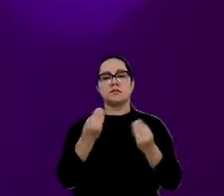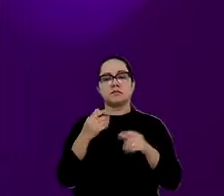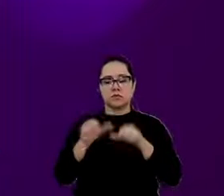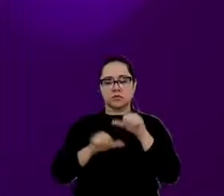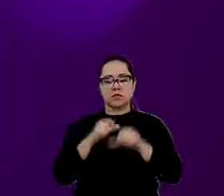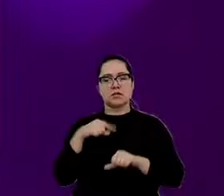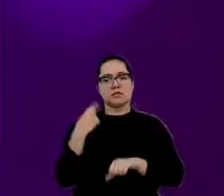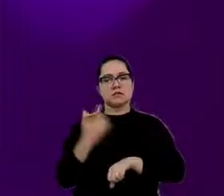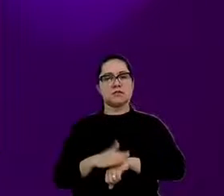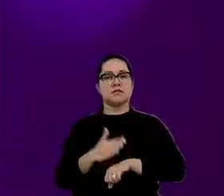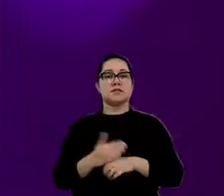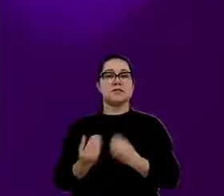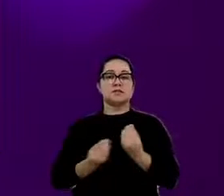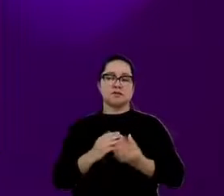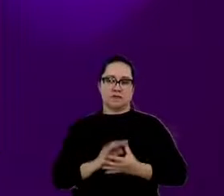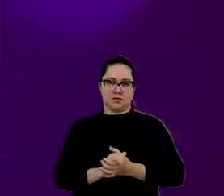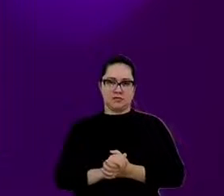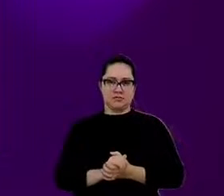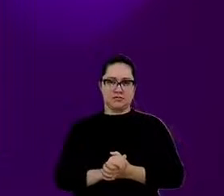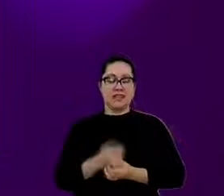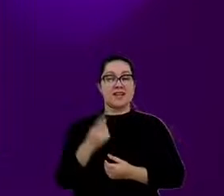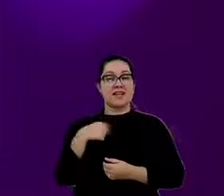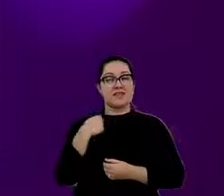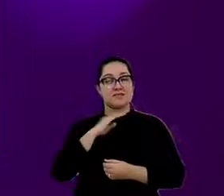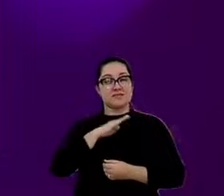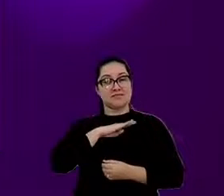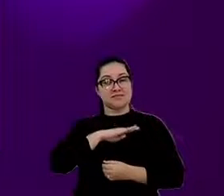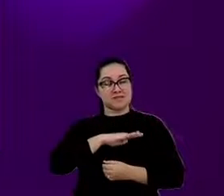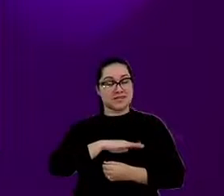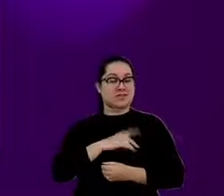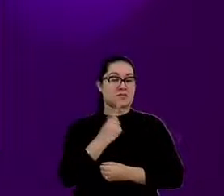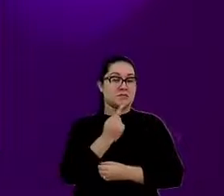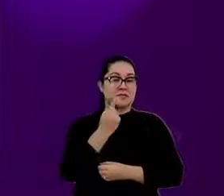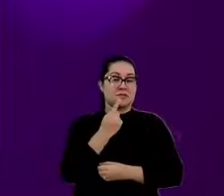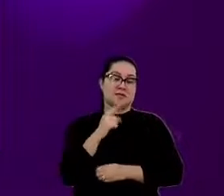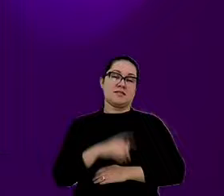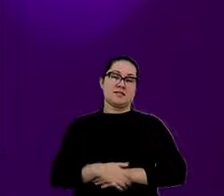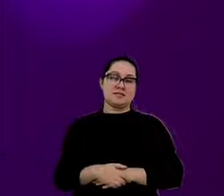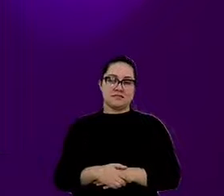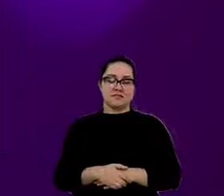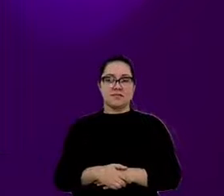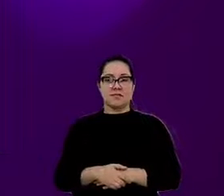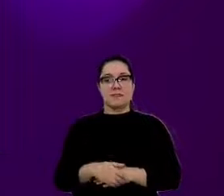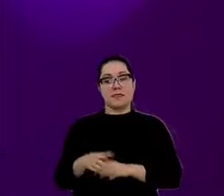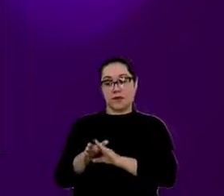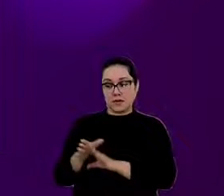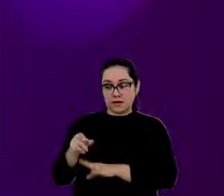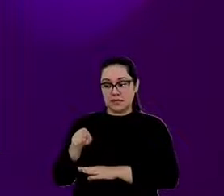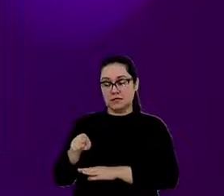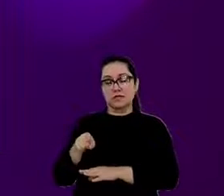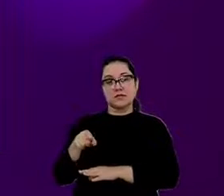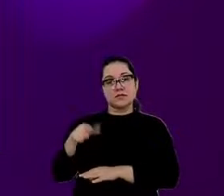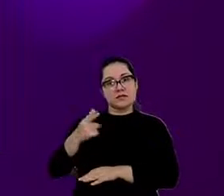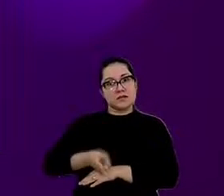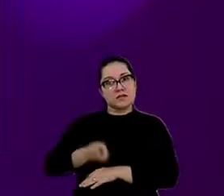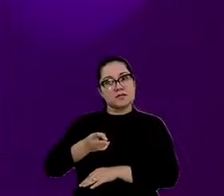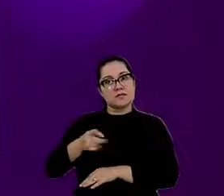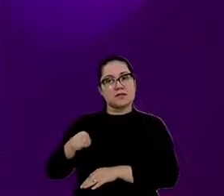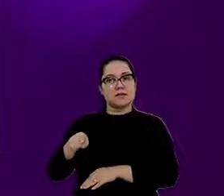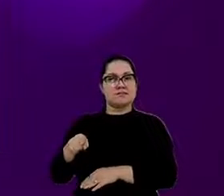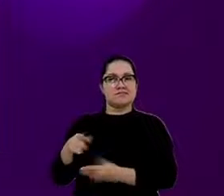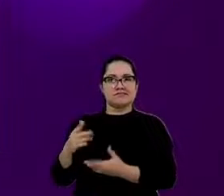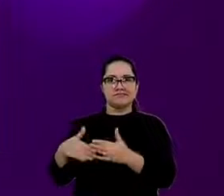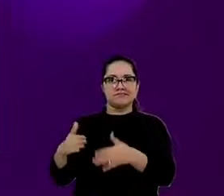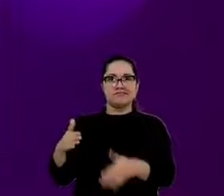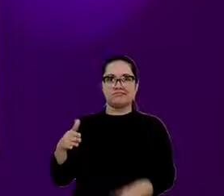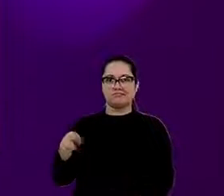dos principais pontos nossos de frustração no cuidado do paciente, quando a gente faz aquela orientação repetida e que não chega ao mesmo